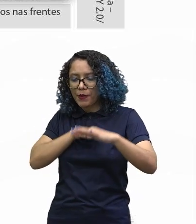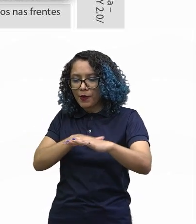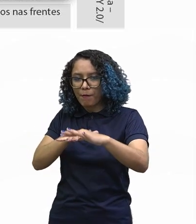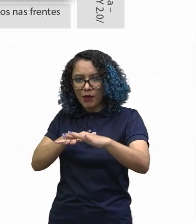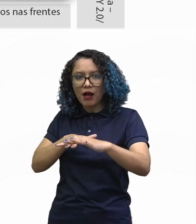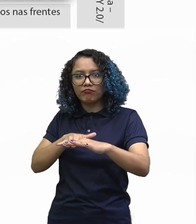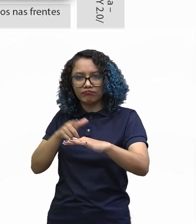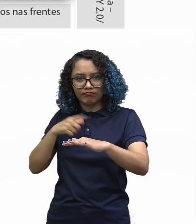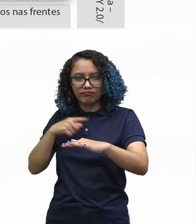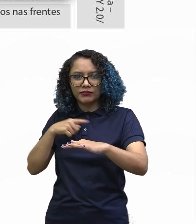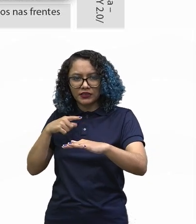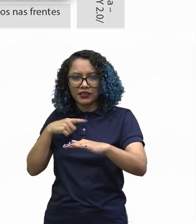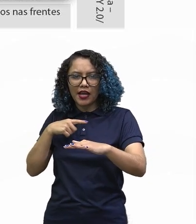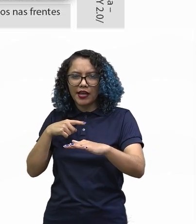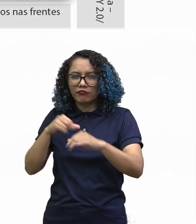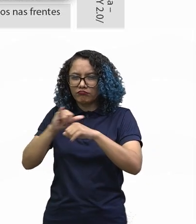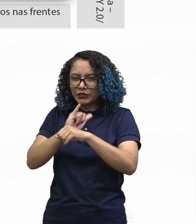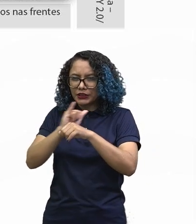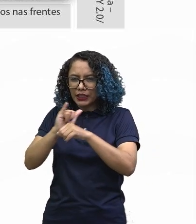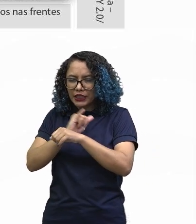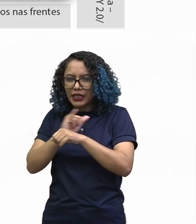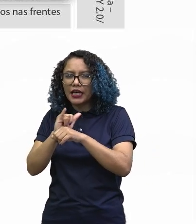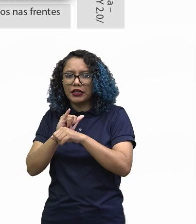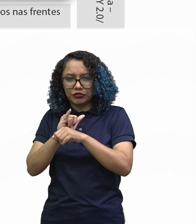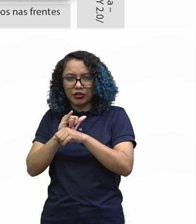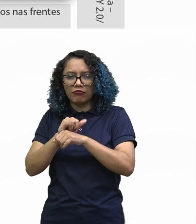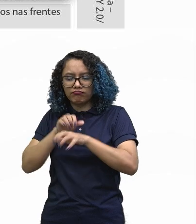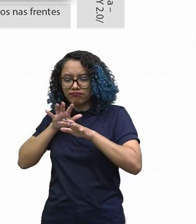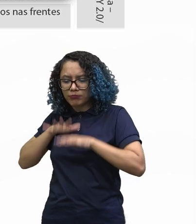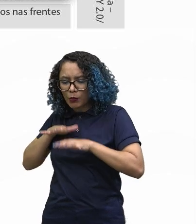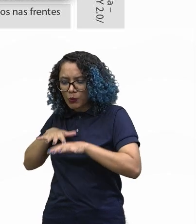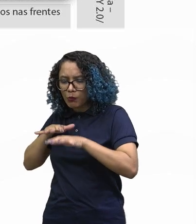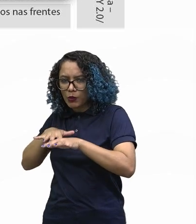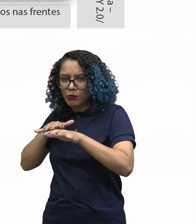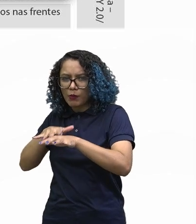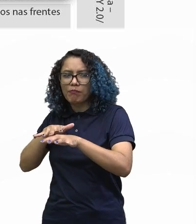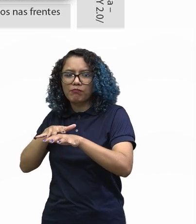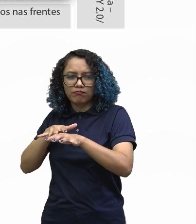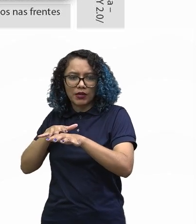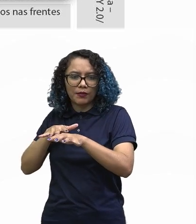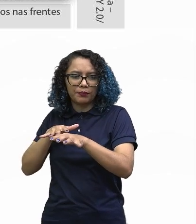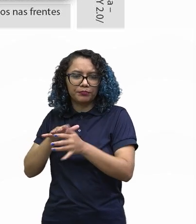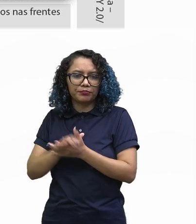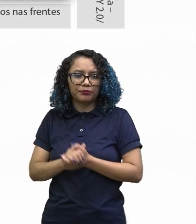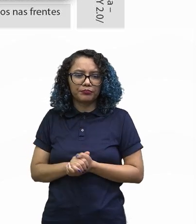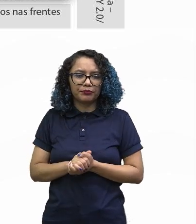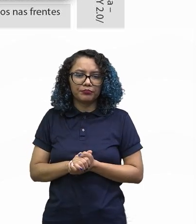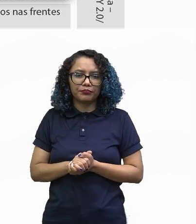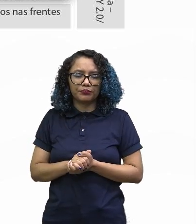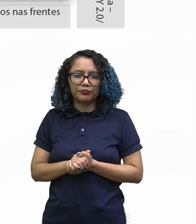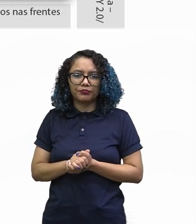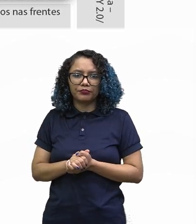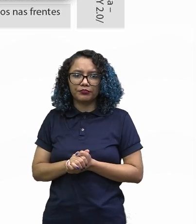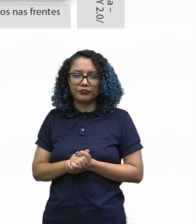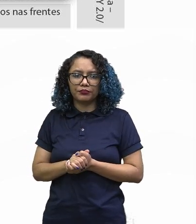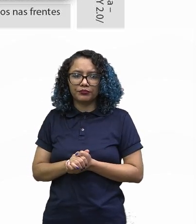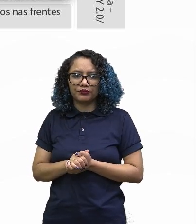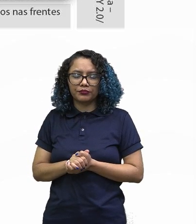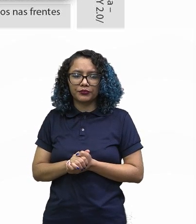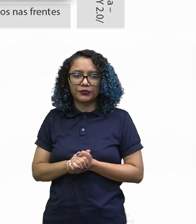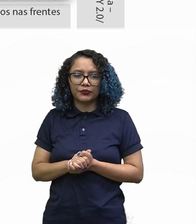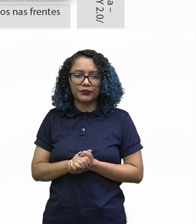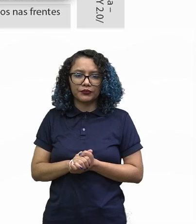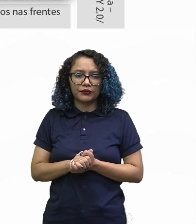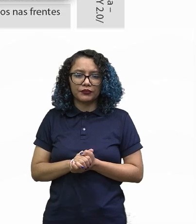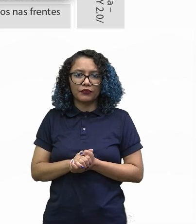uma movimentação, né, uma grande movimentação de um contingente, né, gigantesco